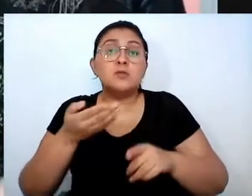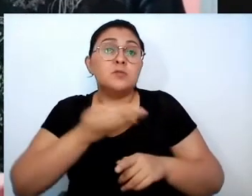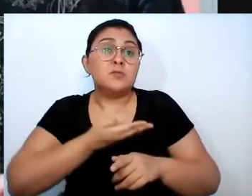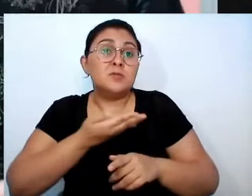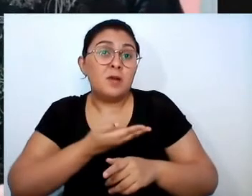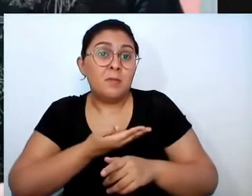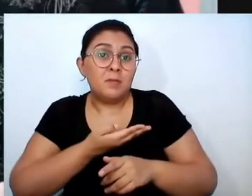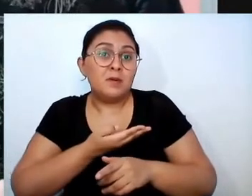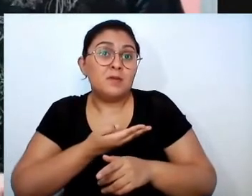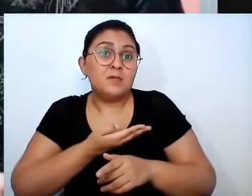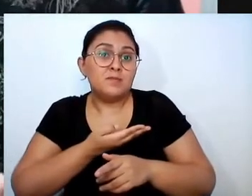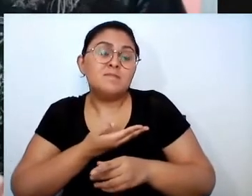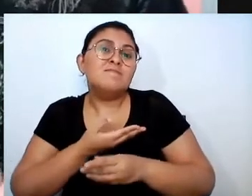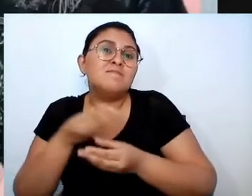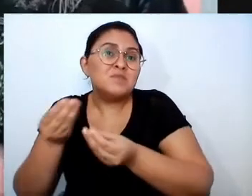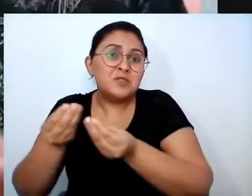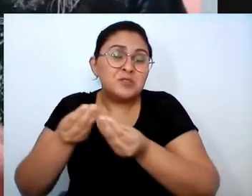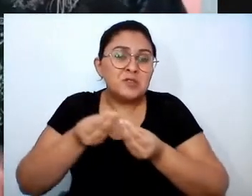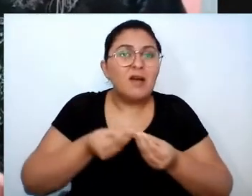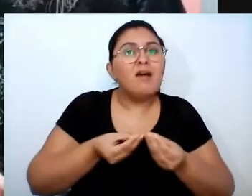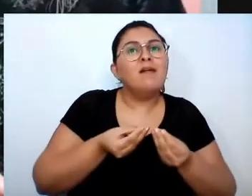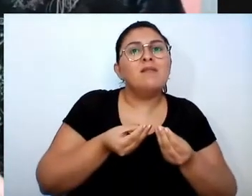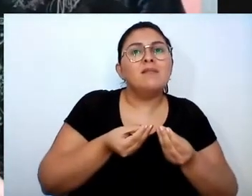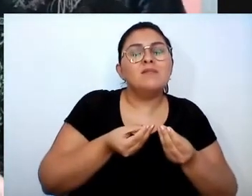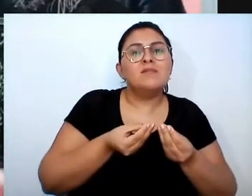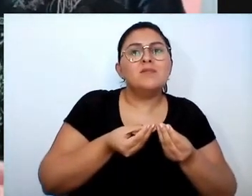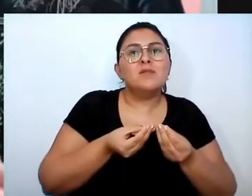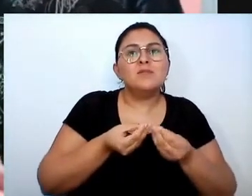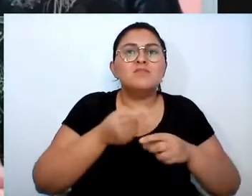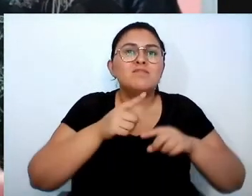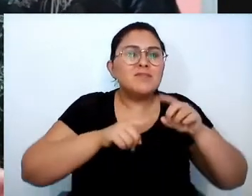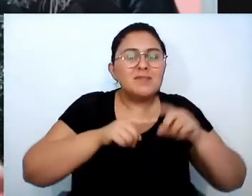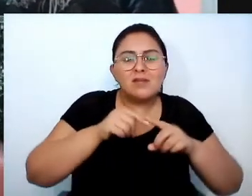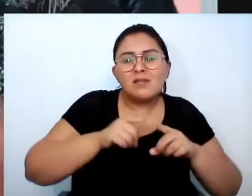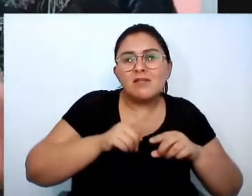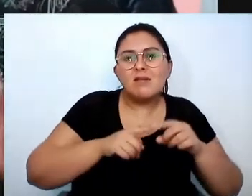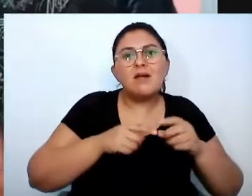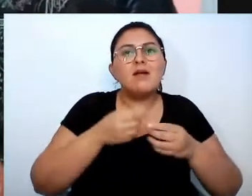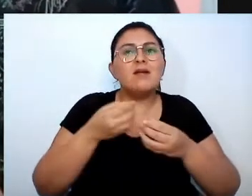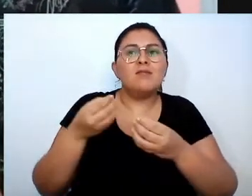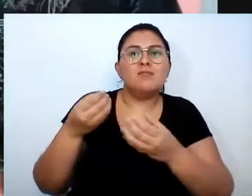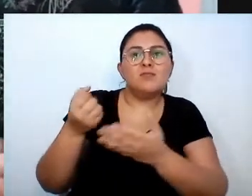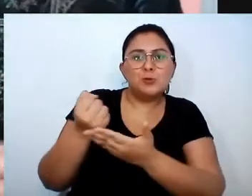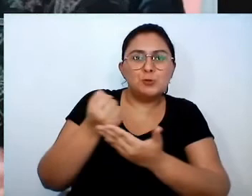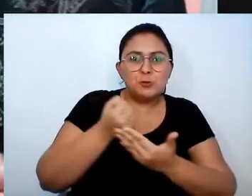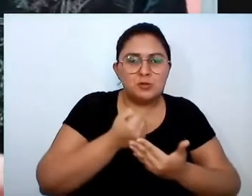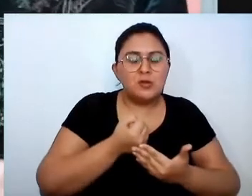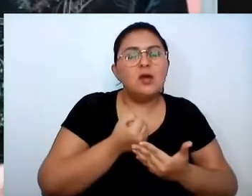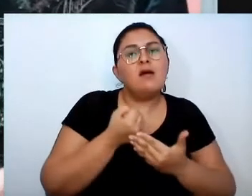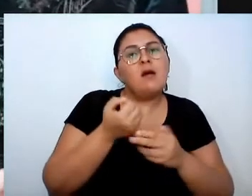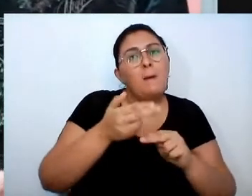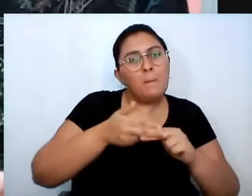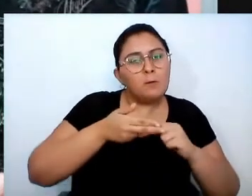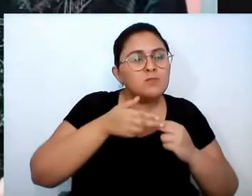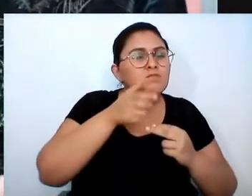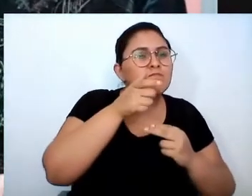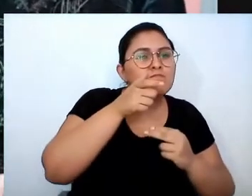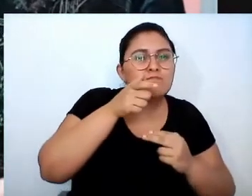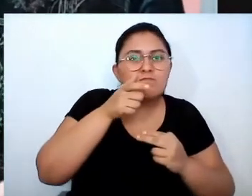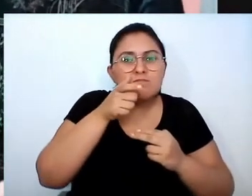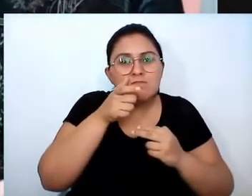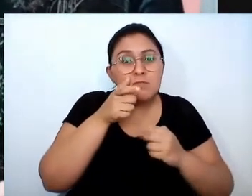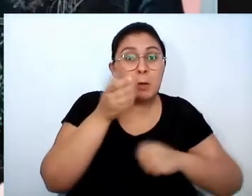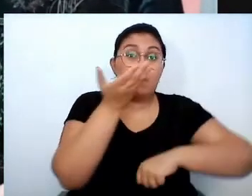estavam começando a estudar e me passou algumas coisas, né? Básicas, e eu fui começando a estudar, ganhando interesse, gostando bastante e